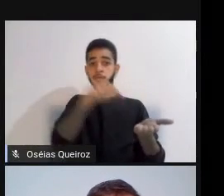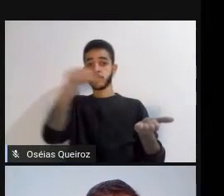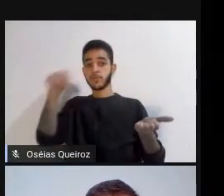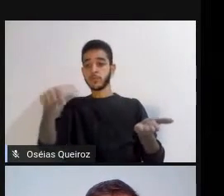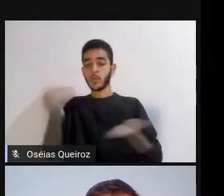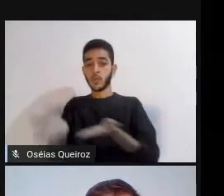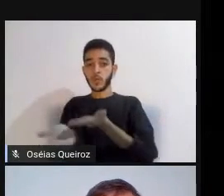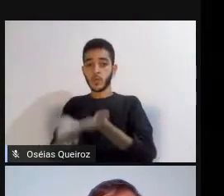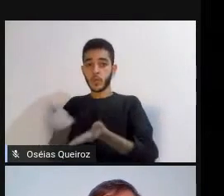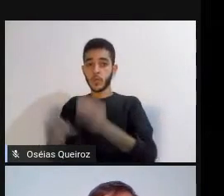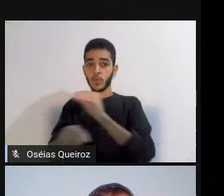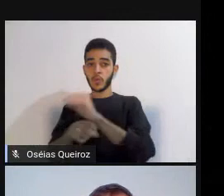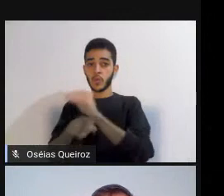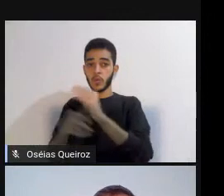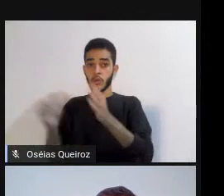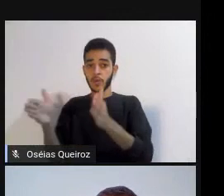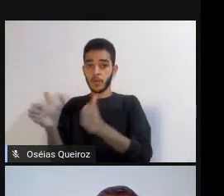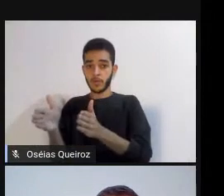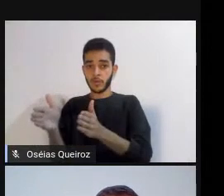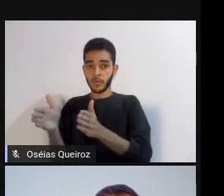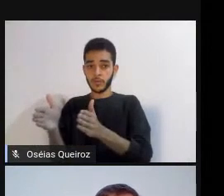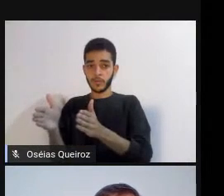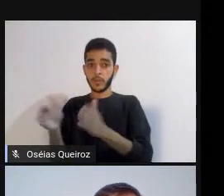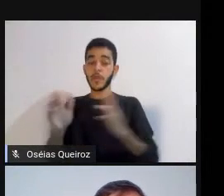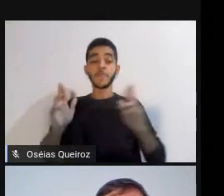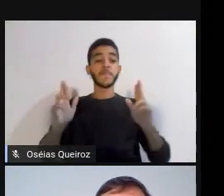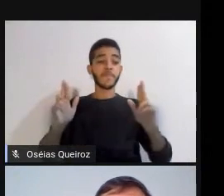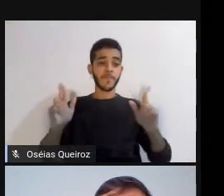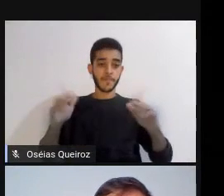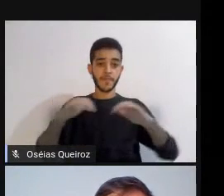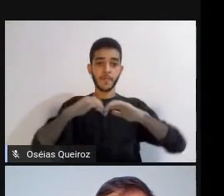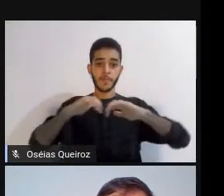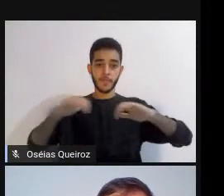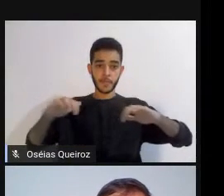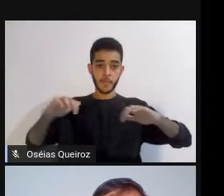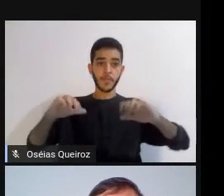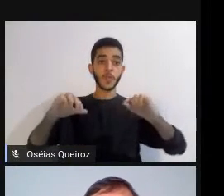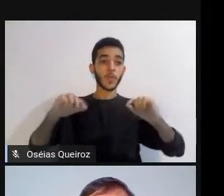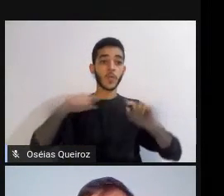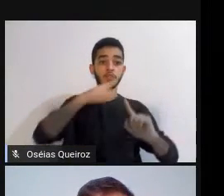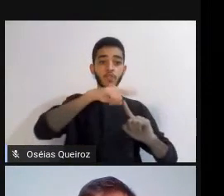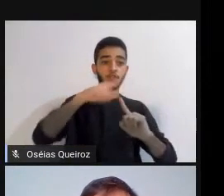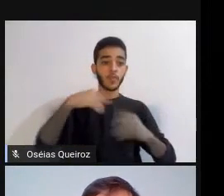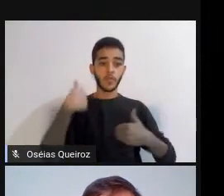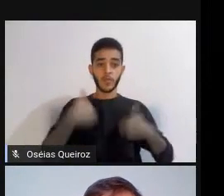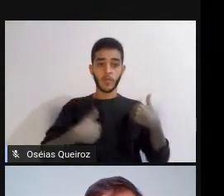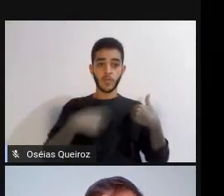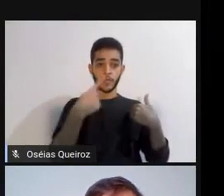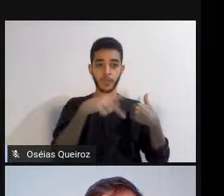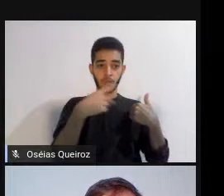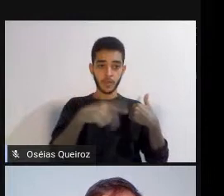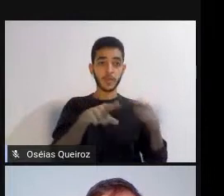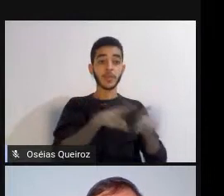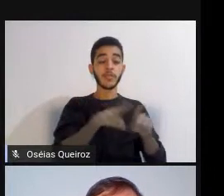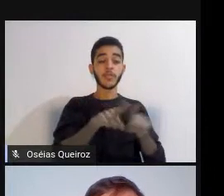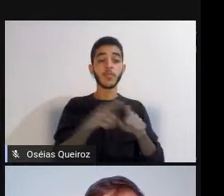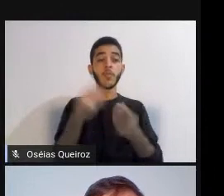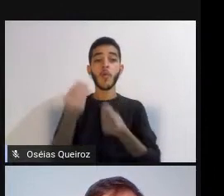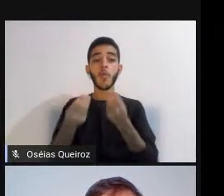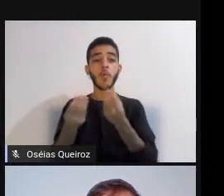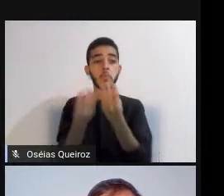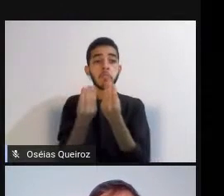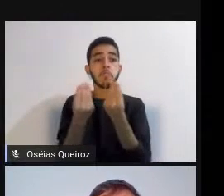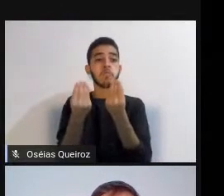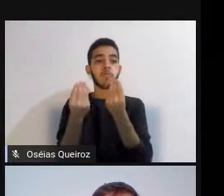em sistemas suspensos, havia diferença tanto na composição quanto na abundância de microplástico. Por